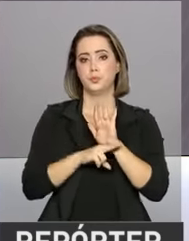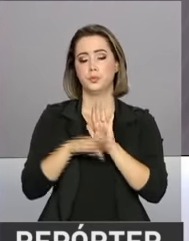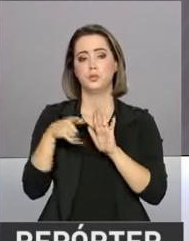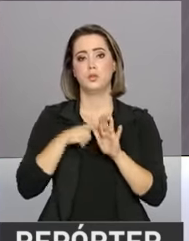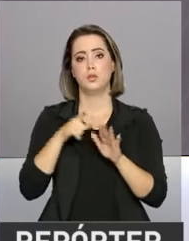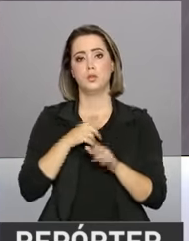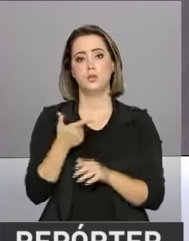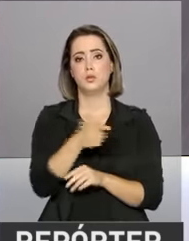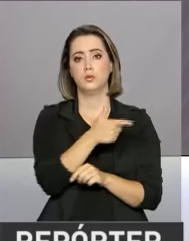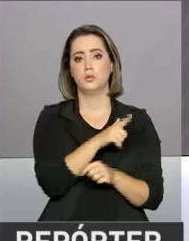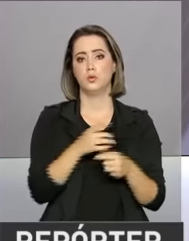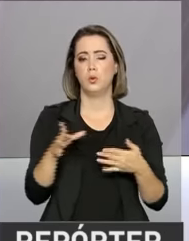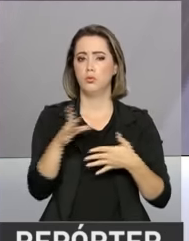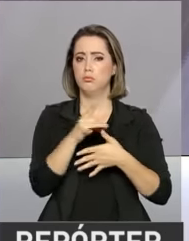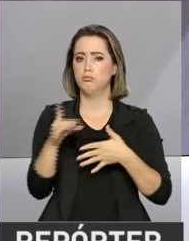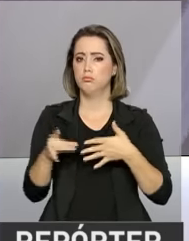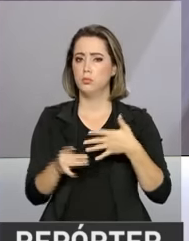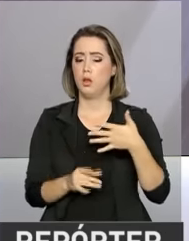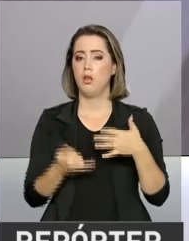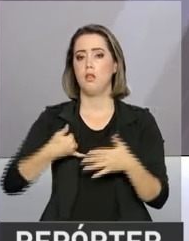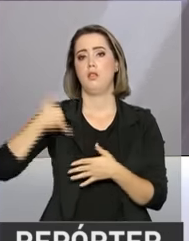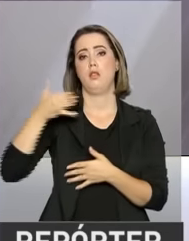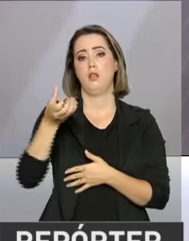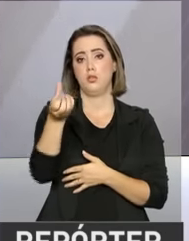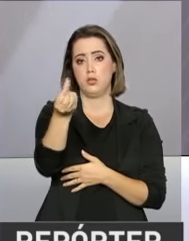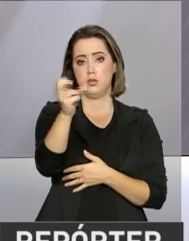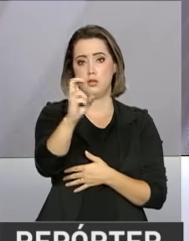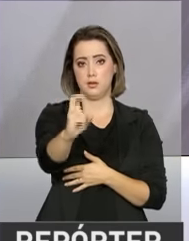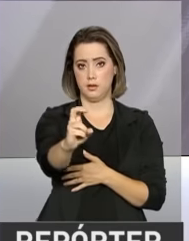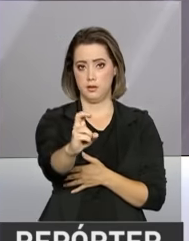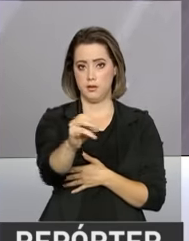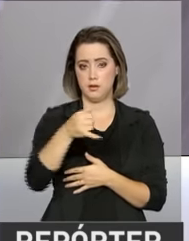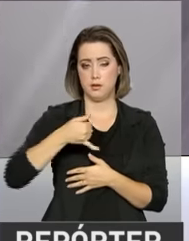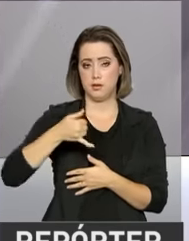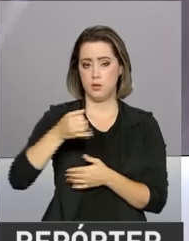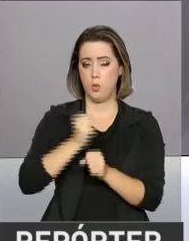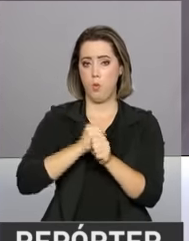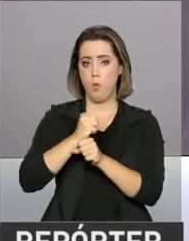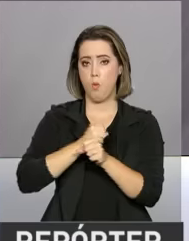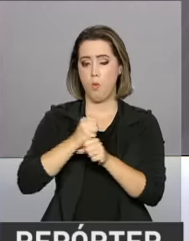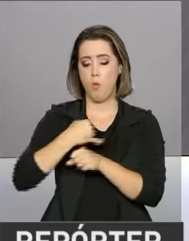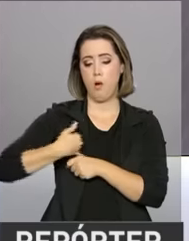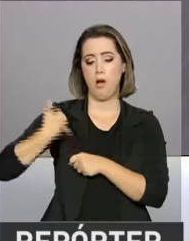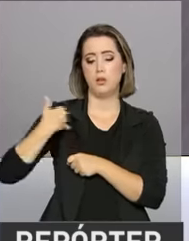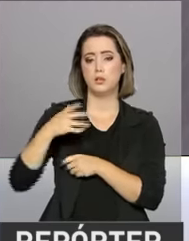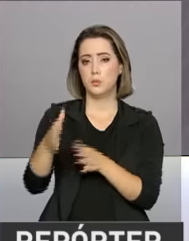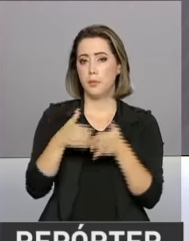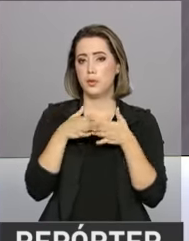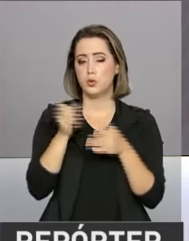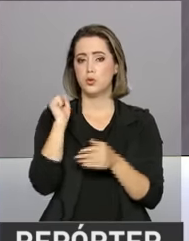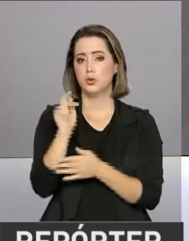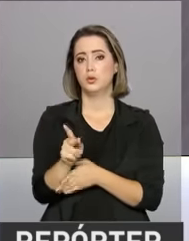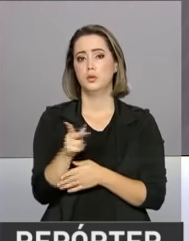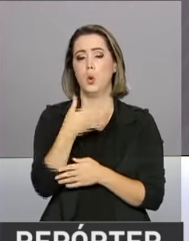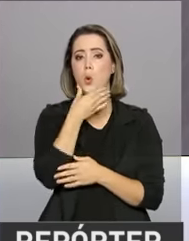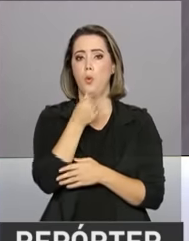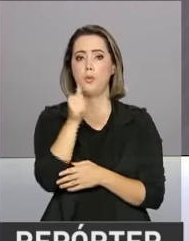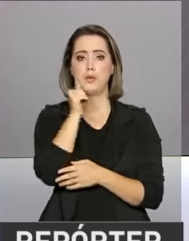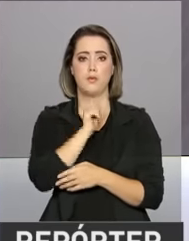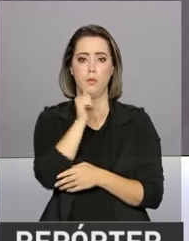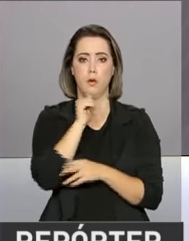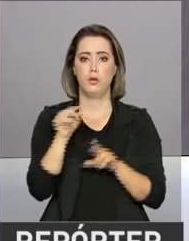fixa entre outros pontos uma idade mínima de 60 anos para requerer aposentadoria tanto para homens quanto para